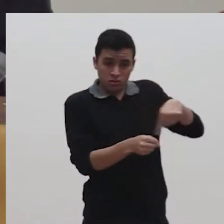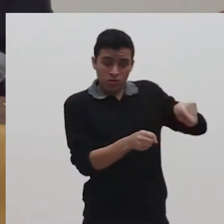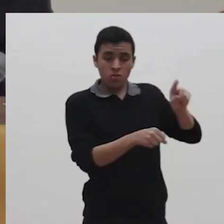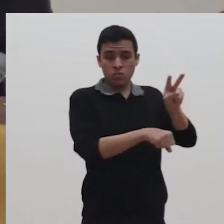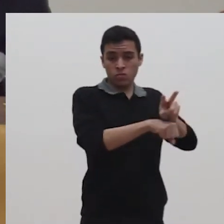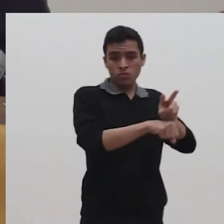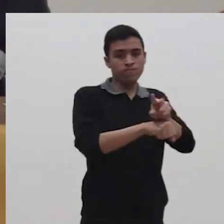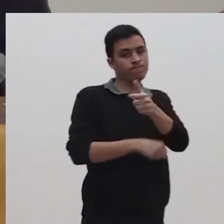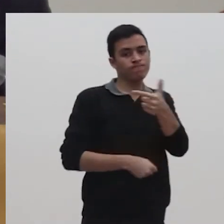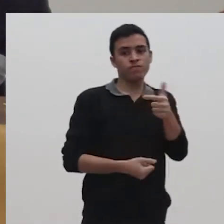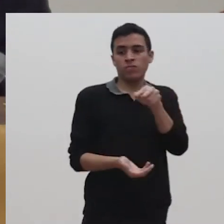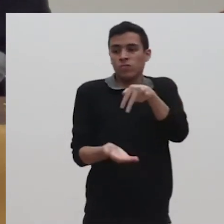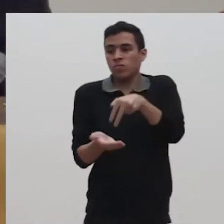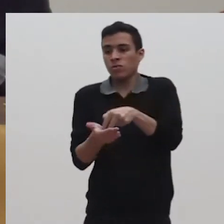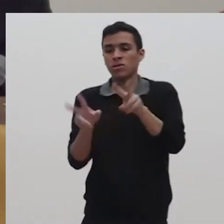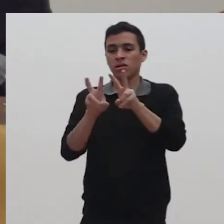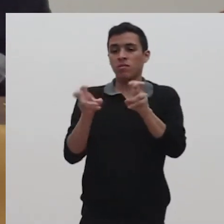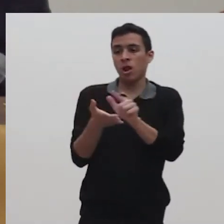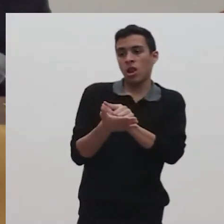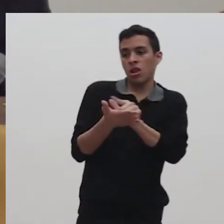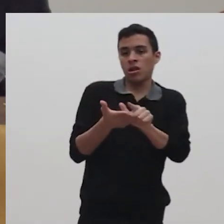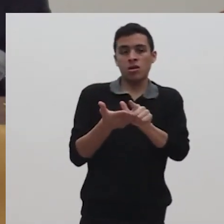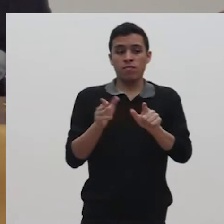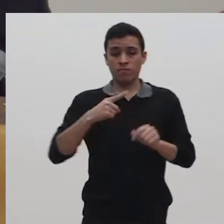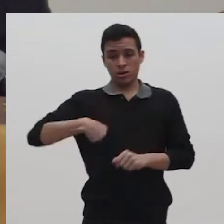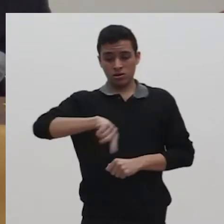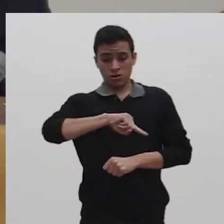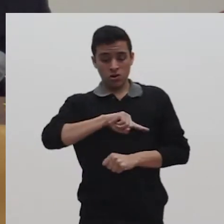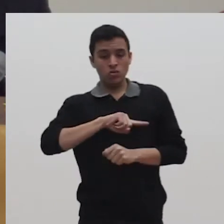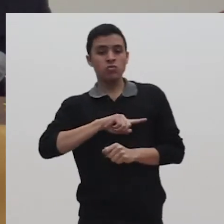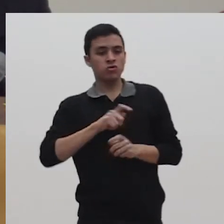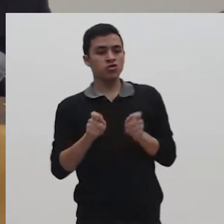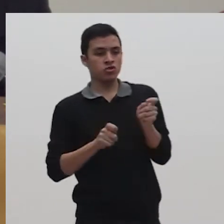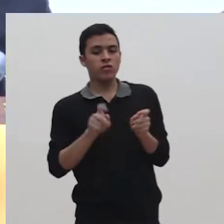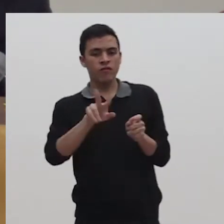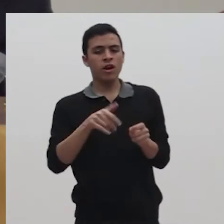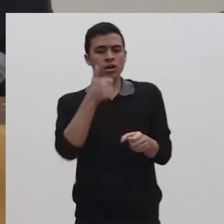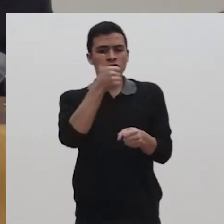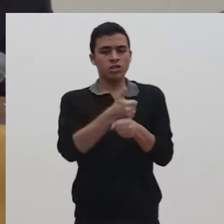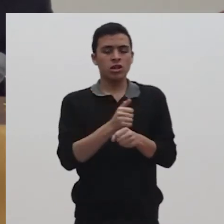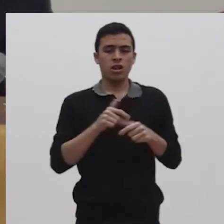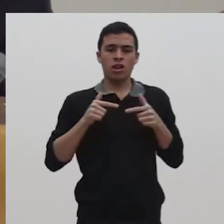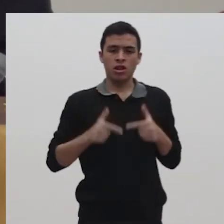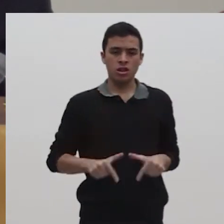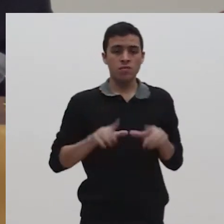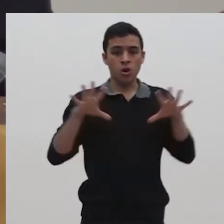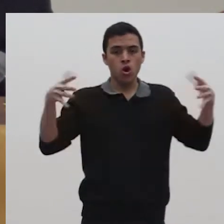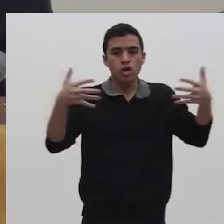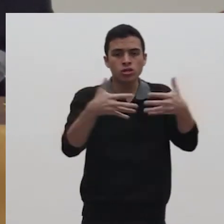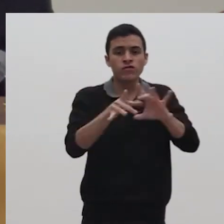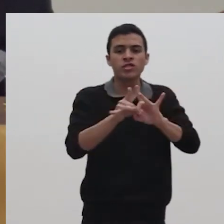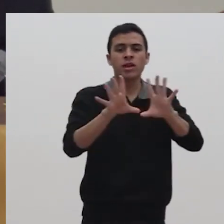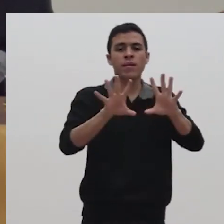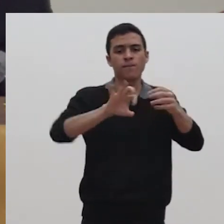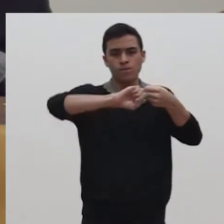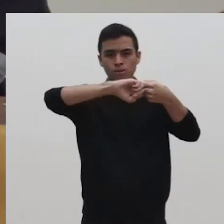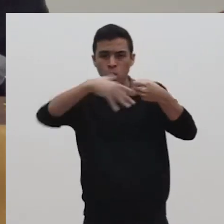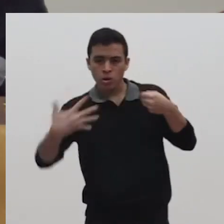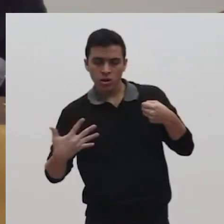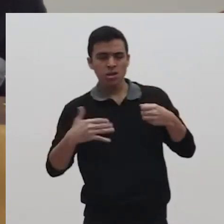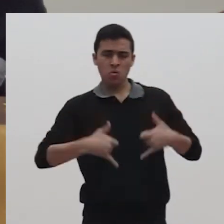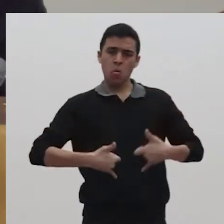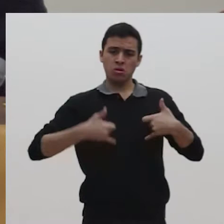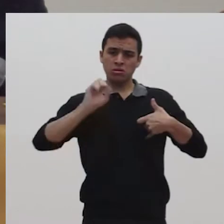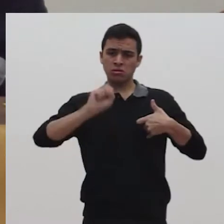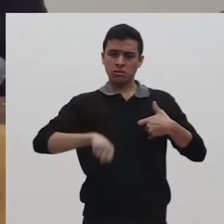não tem se pautado pela transparência, mas a nossa gestão ela será transparente, democrática, coletiva, e sim, tenho o maior orgulho